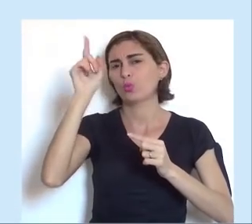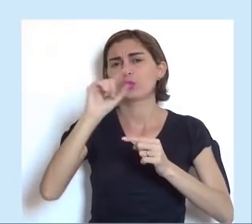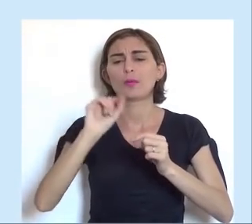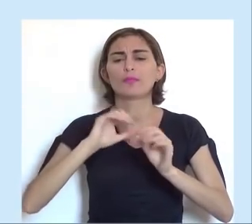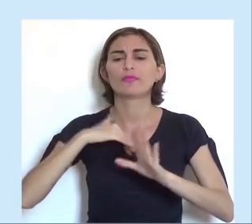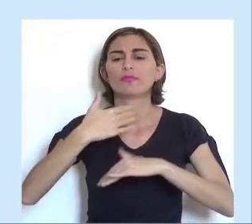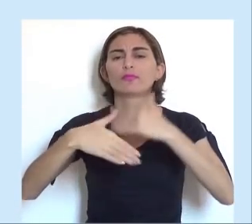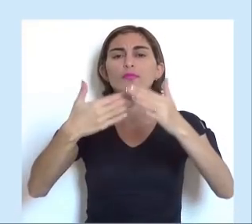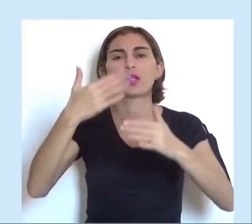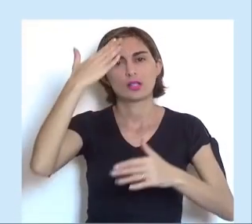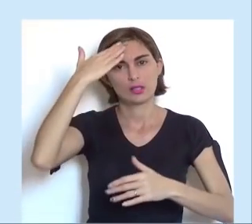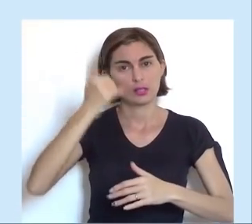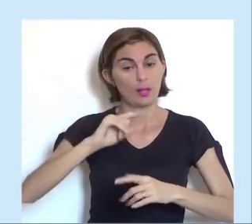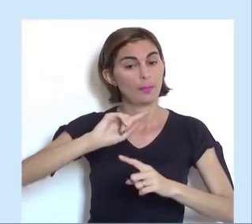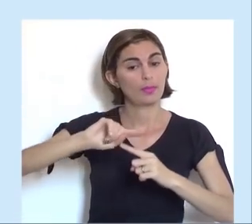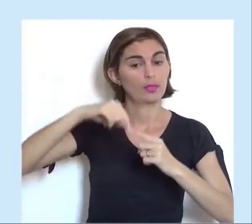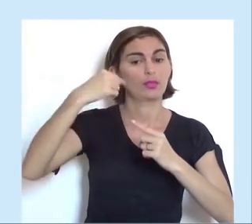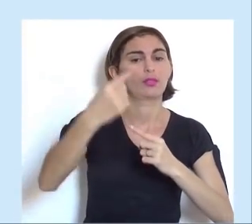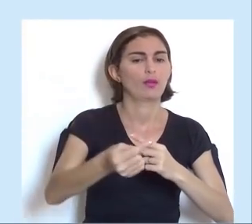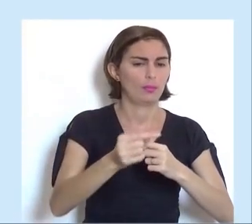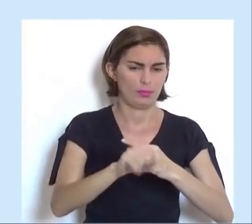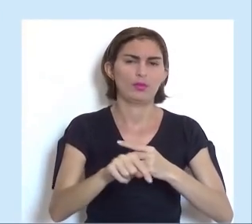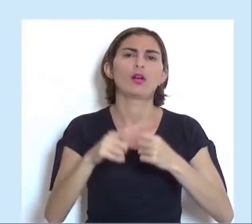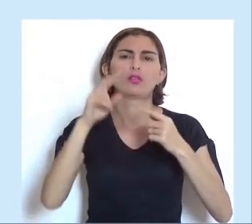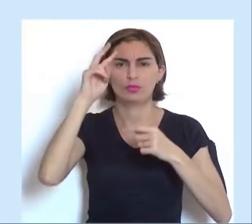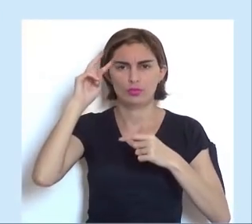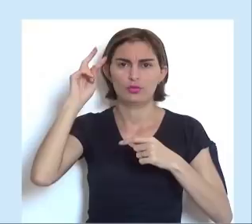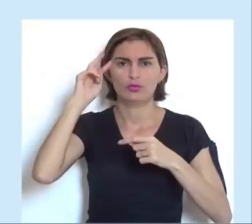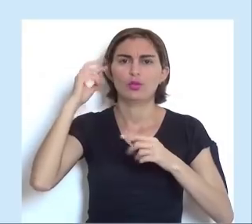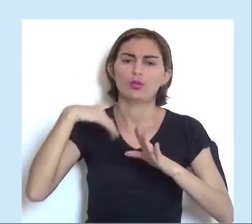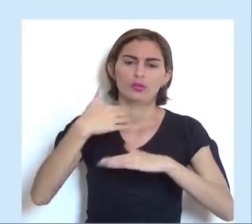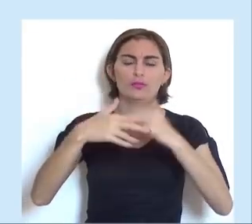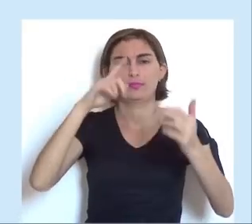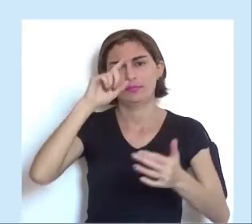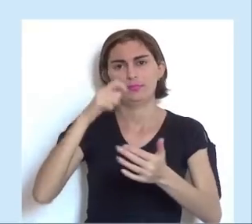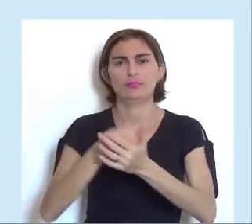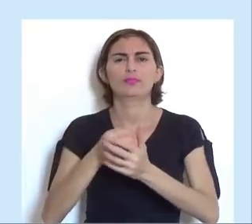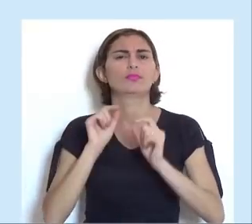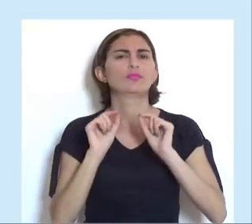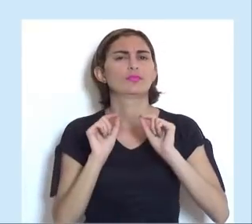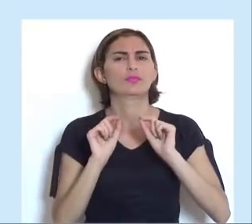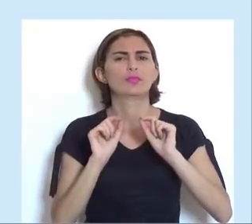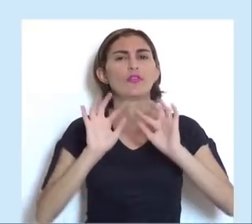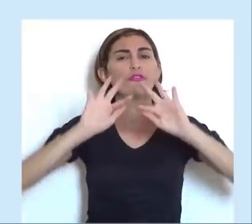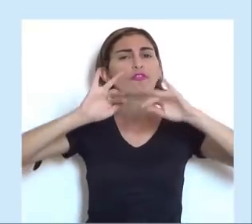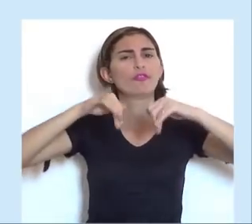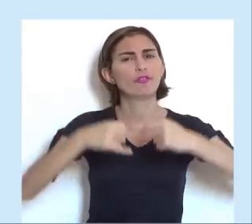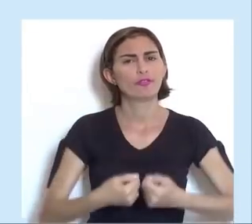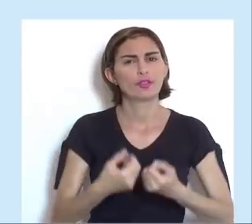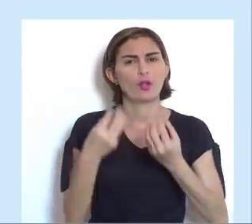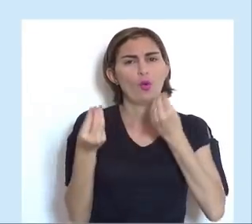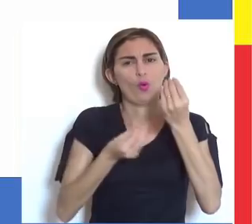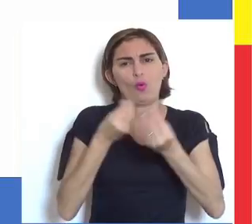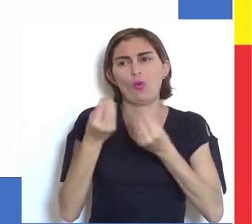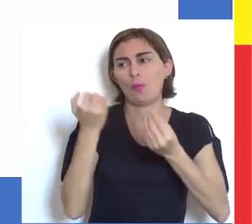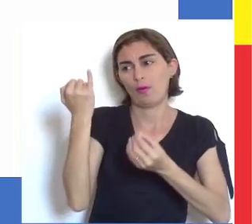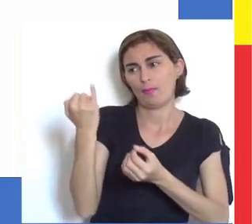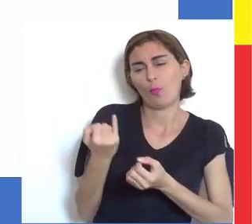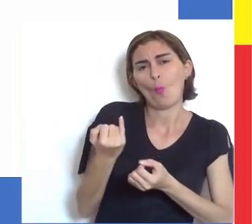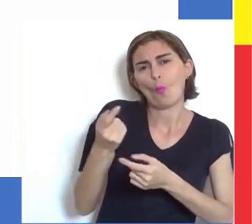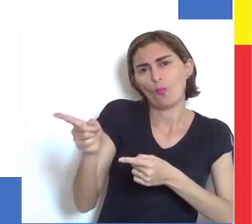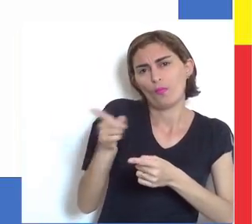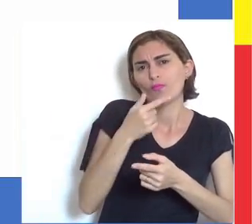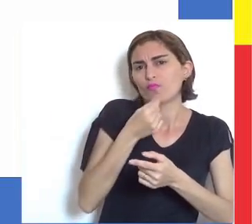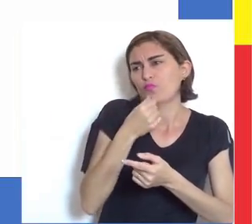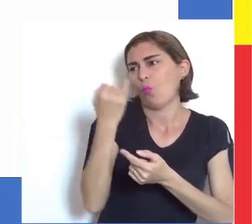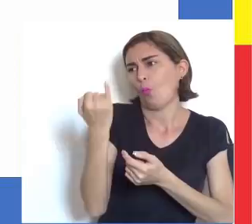bem o que é que vai acontecer, mas sabe que depois daquilo dali, a história vai se decidir. E aí no final, como o Magrelim ganhou,